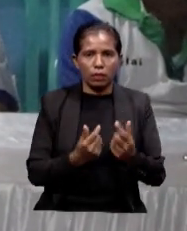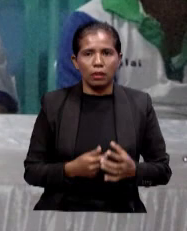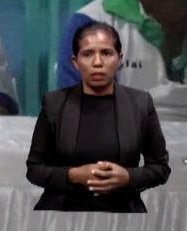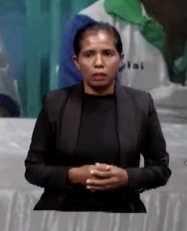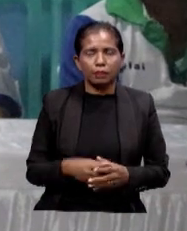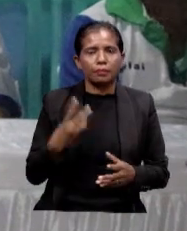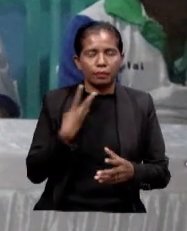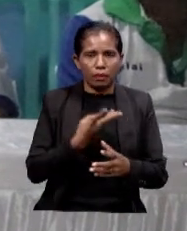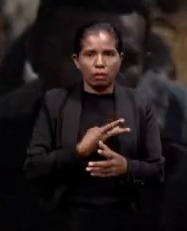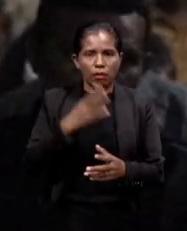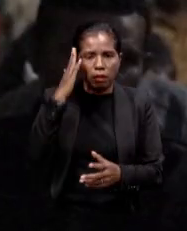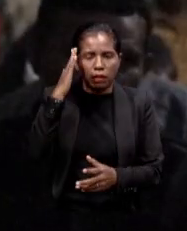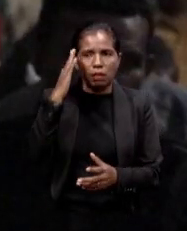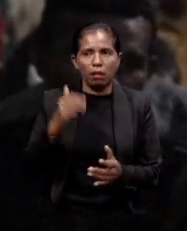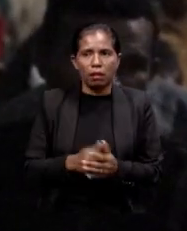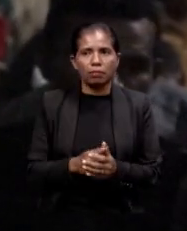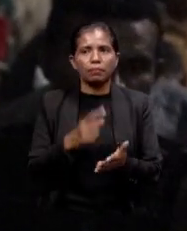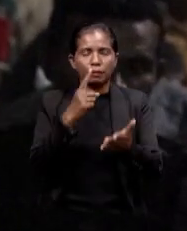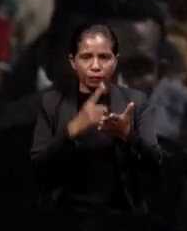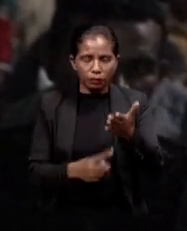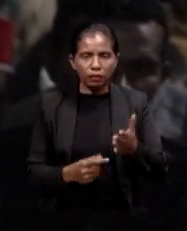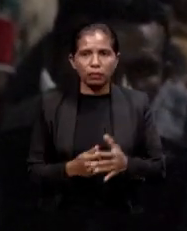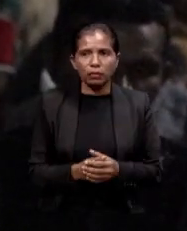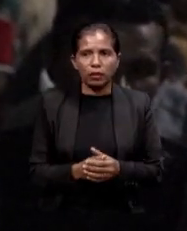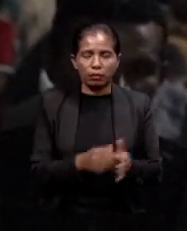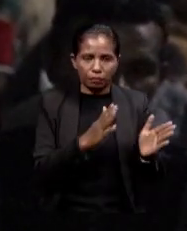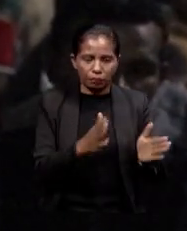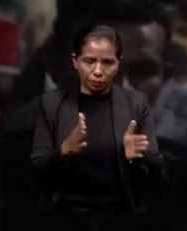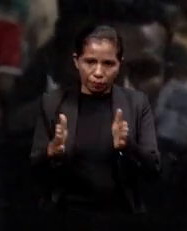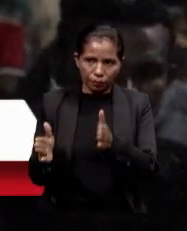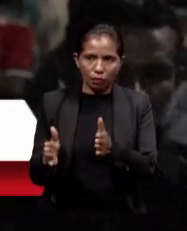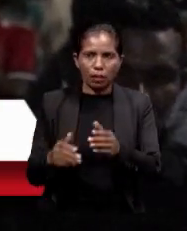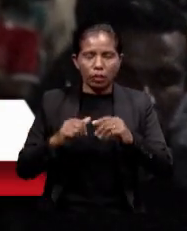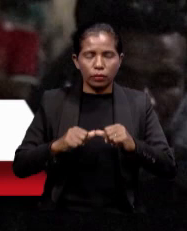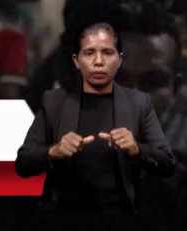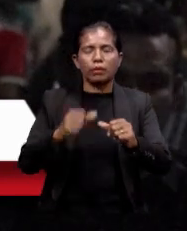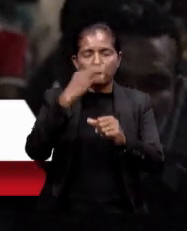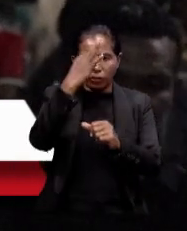Amha tele kato, saia makato, preparat ba futuro ba moi.